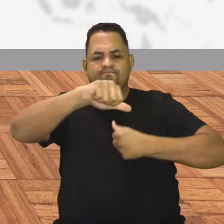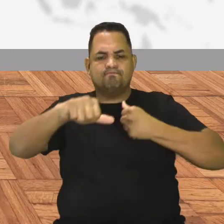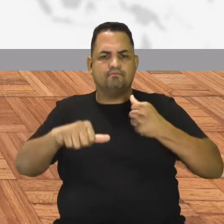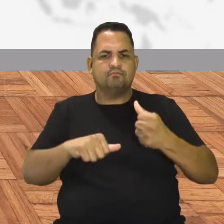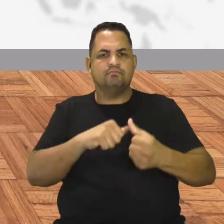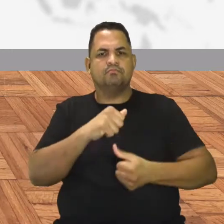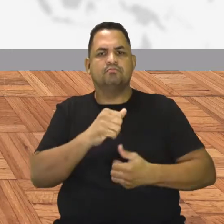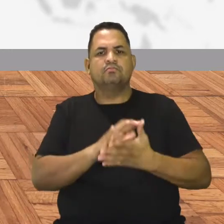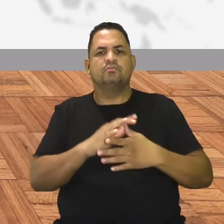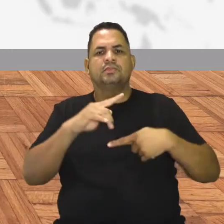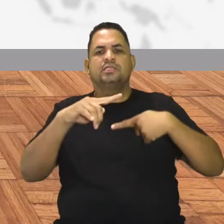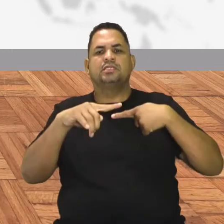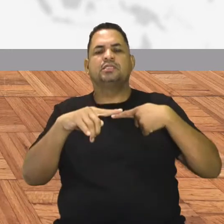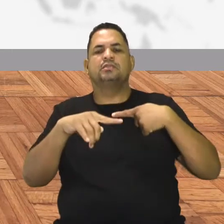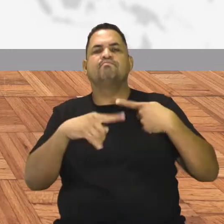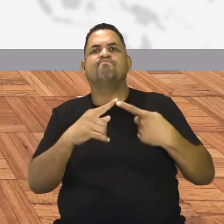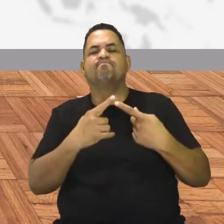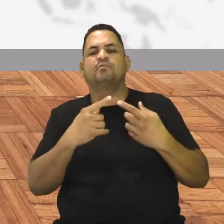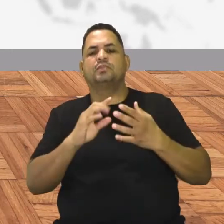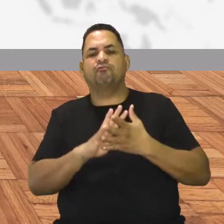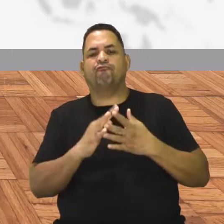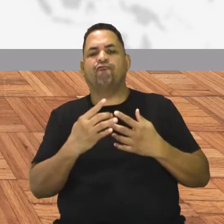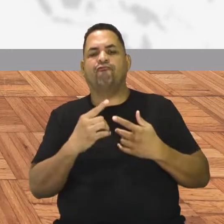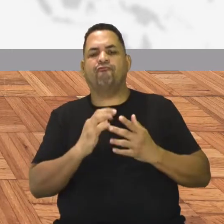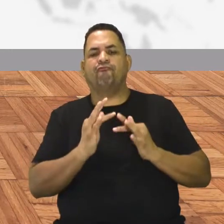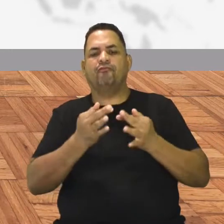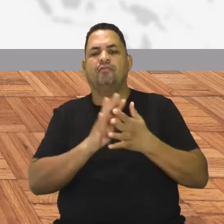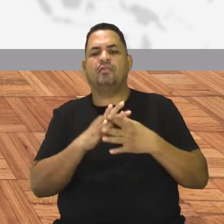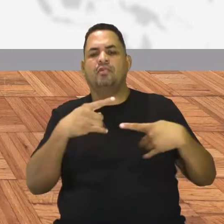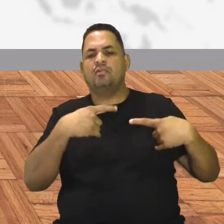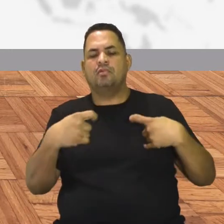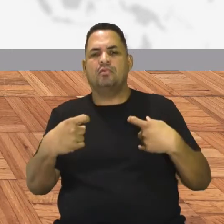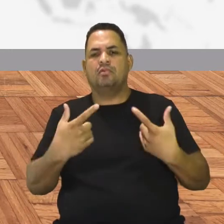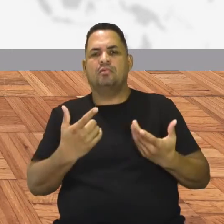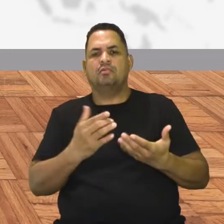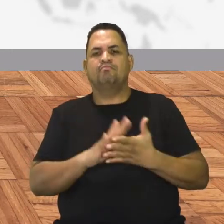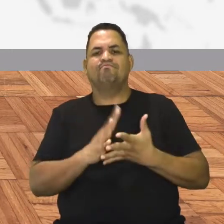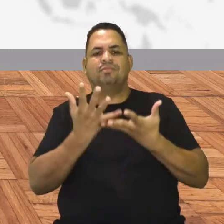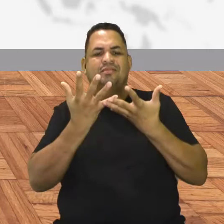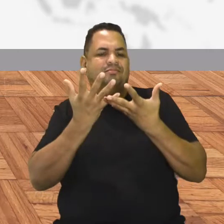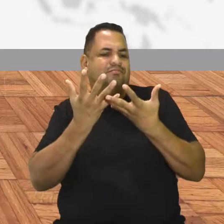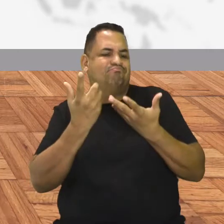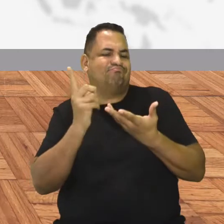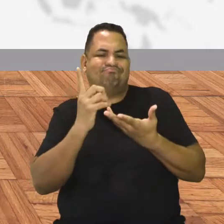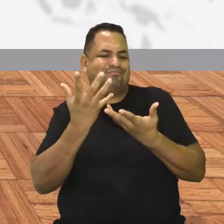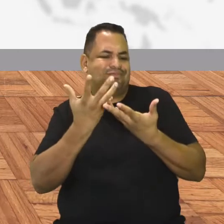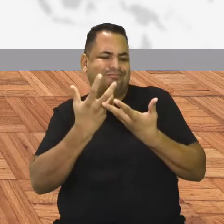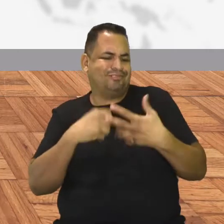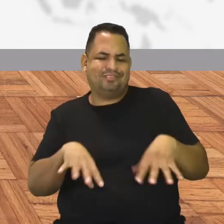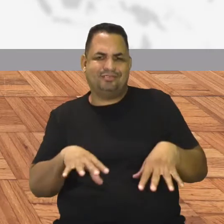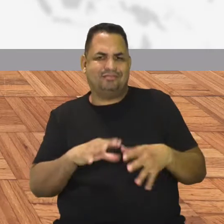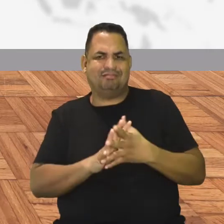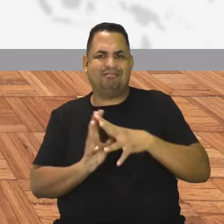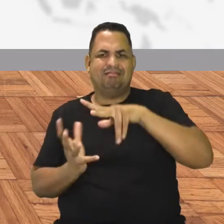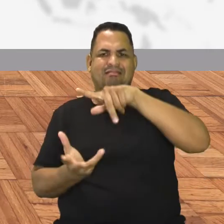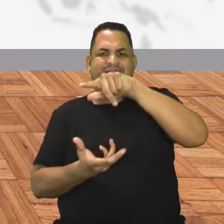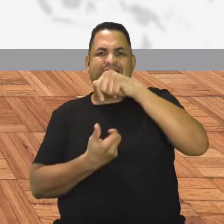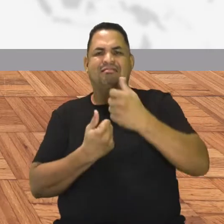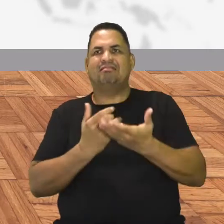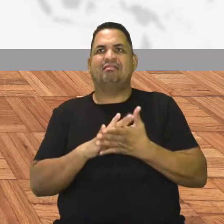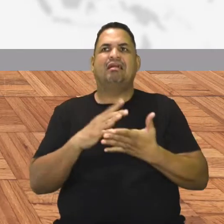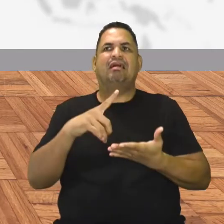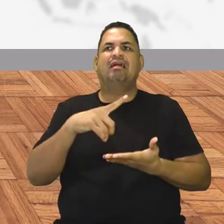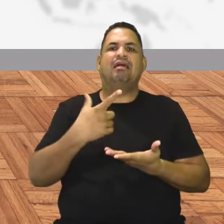transformação após o fim da guerra. Então é por isso que não é aceito hoje dizer que o mundo ele